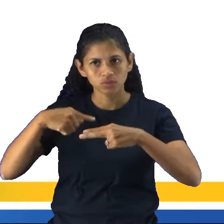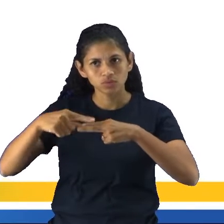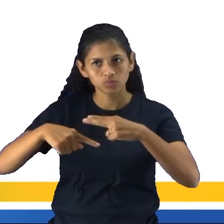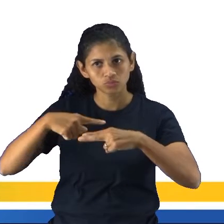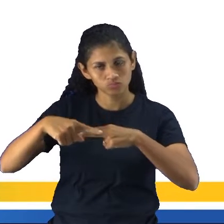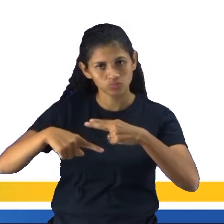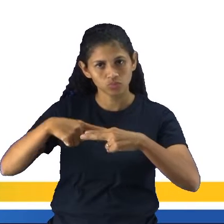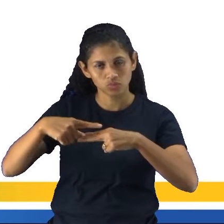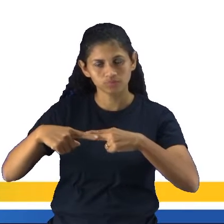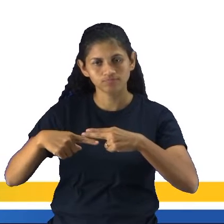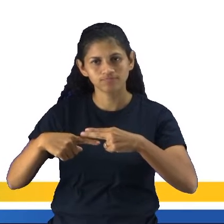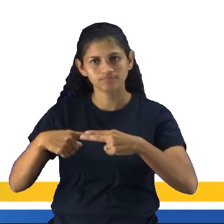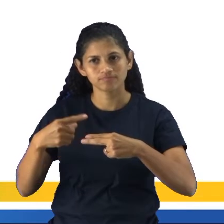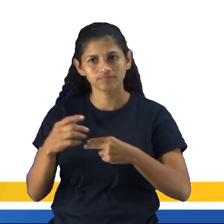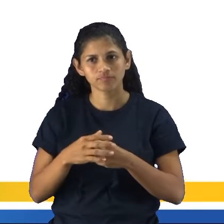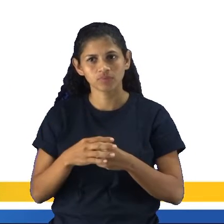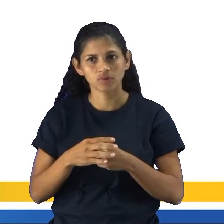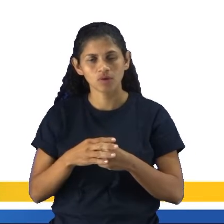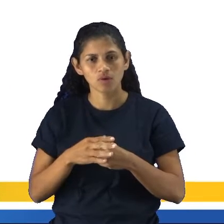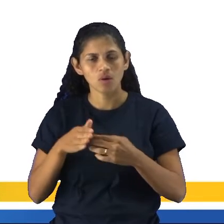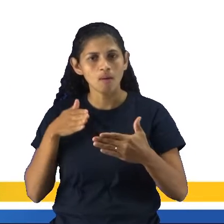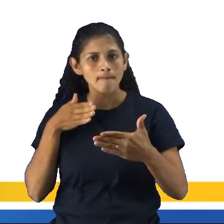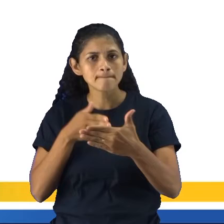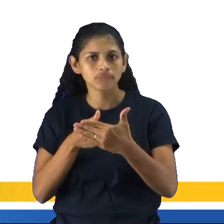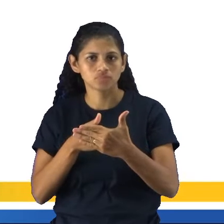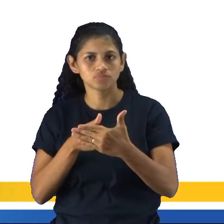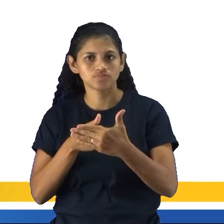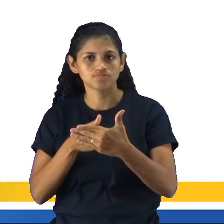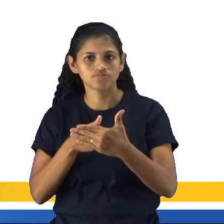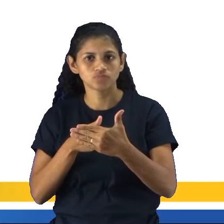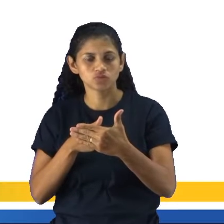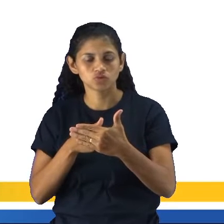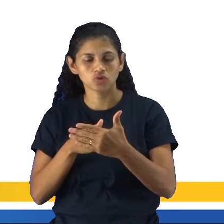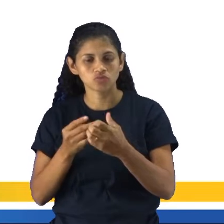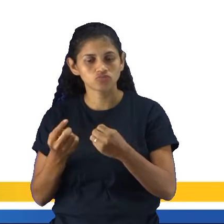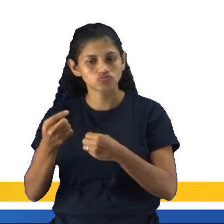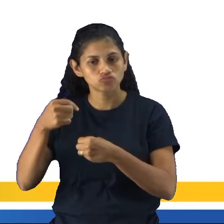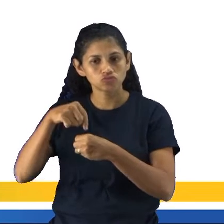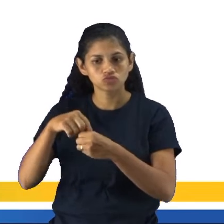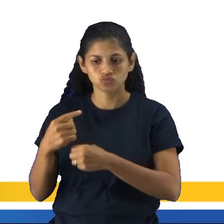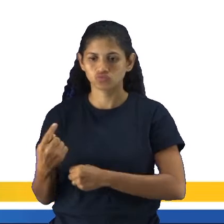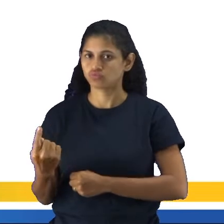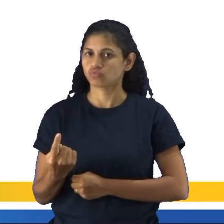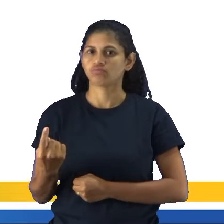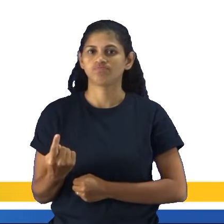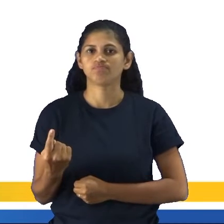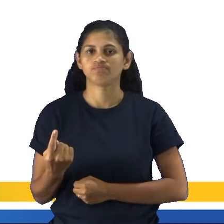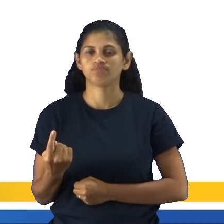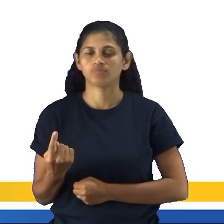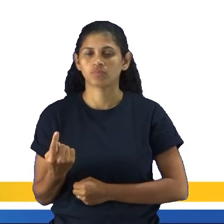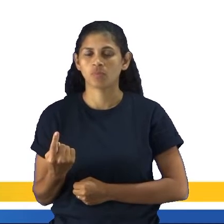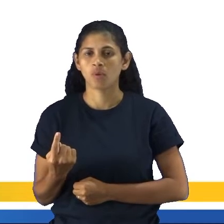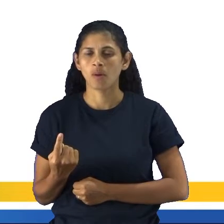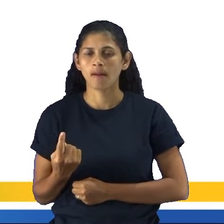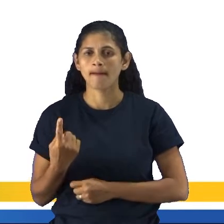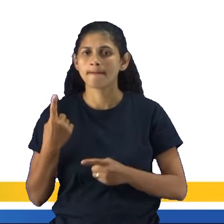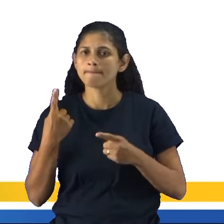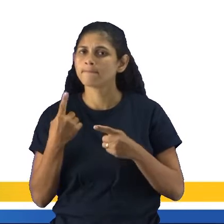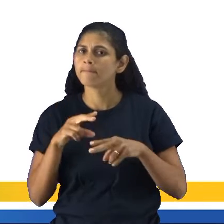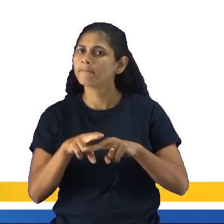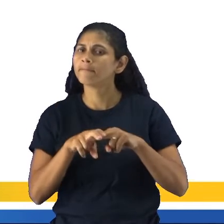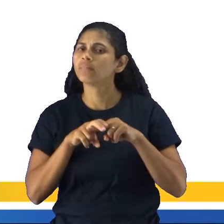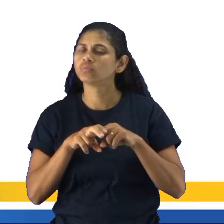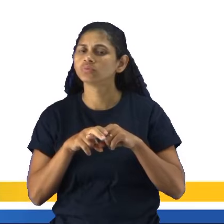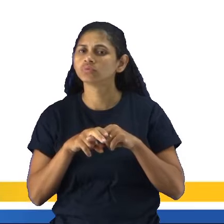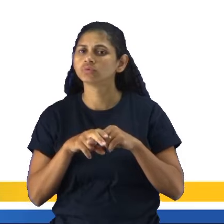né, para essa eletricidade não pipocar, né, não acontecer aí um acidente. Então, ele